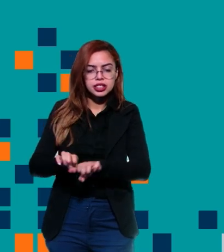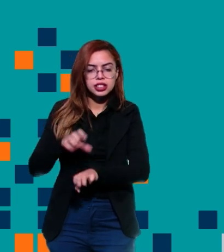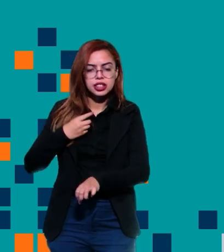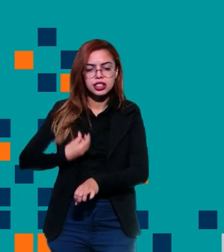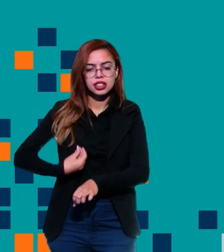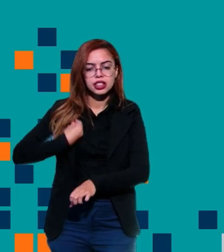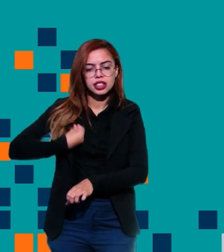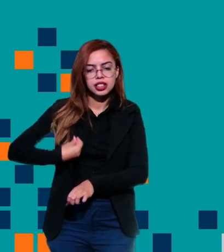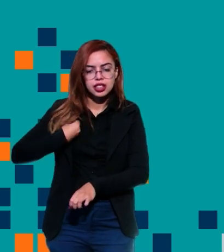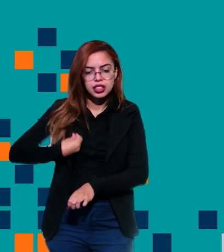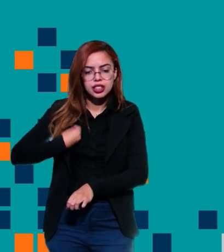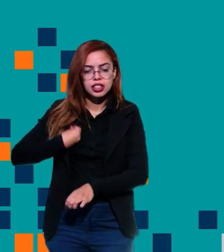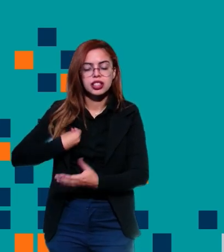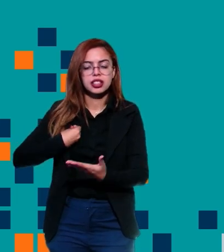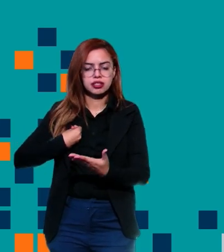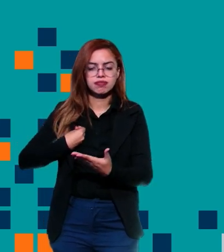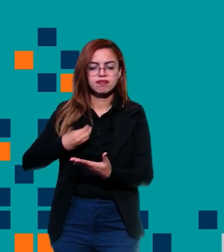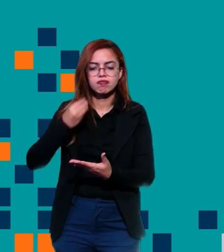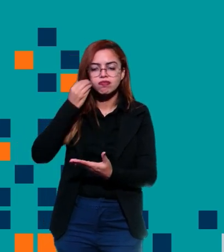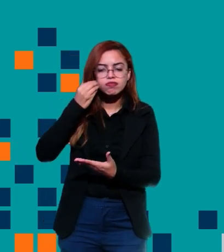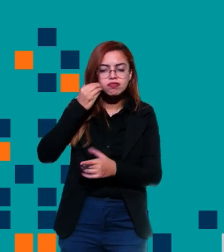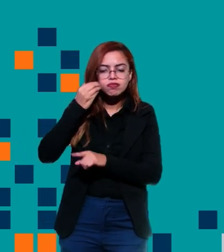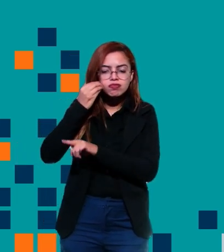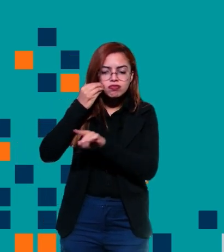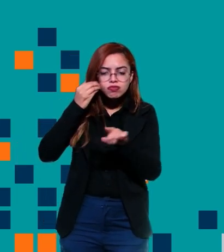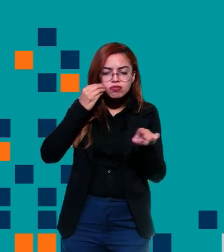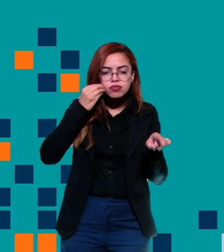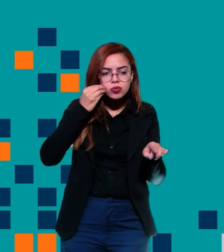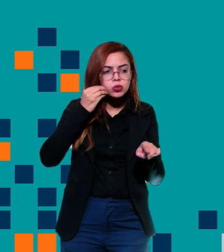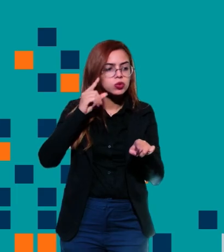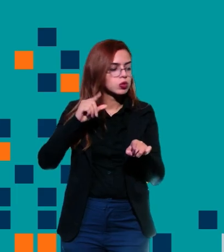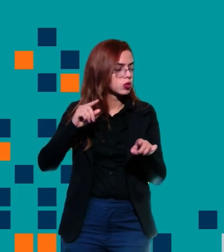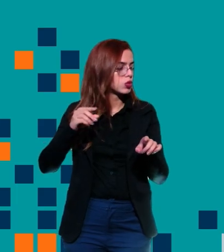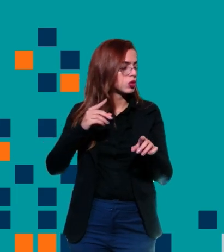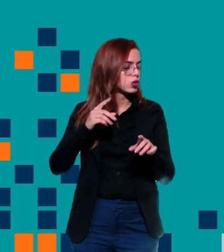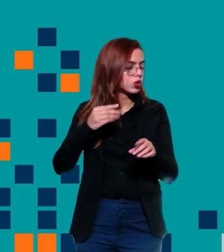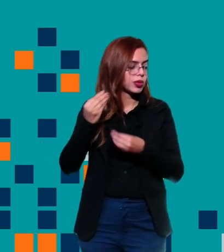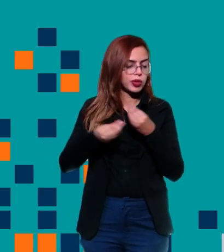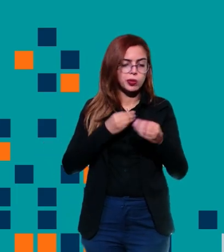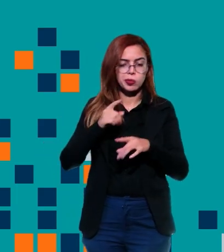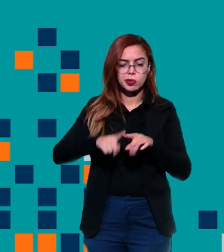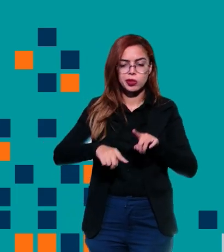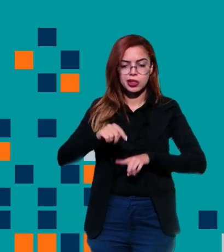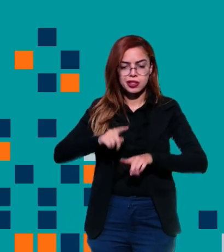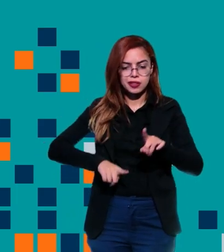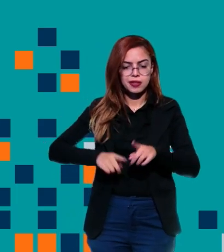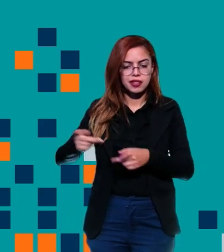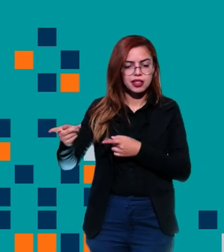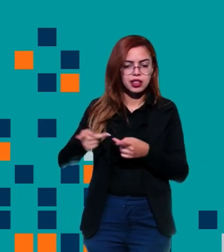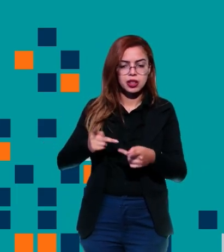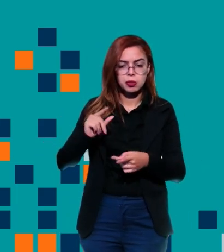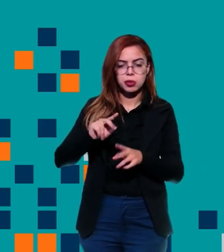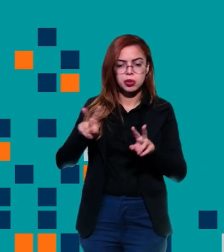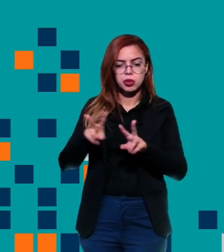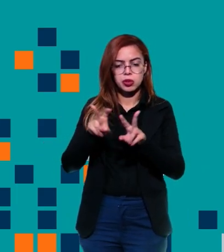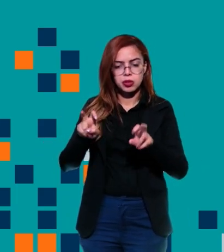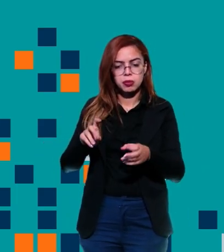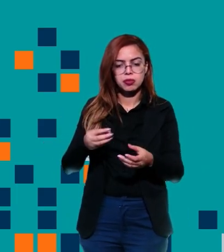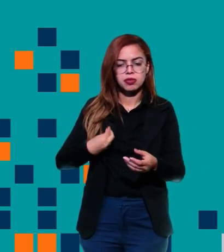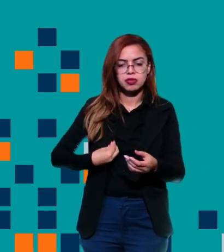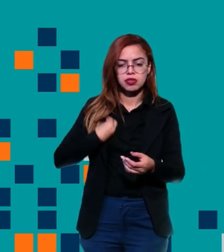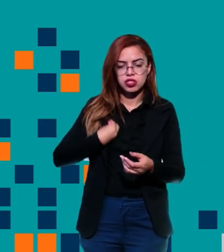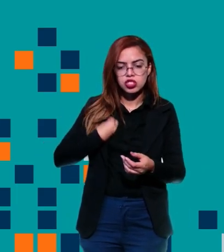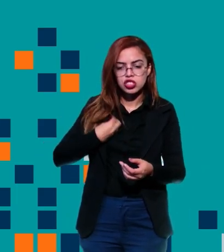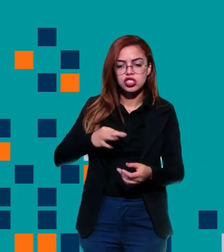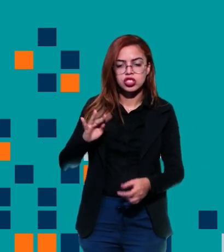de uma tentativa de experimentação, um pouco da verdade dos materiais. Acho que isso vem um pouco aí da essência da família do